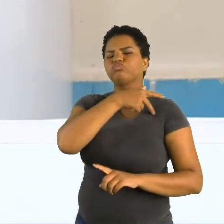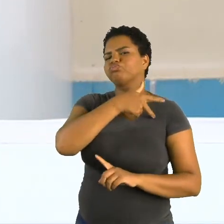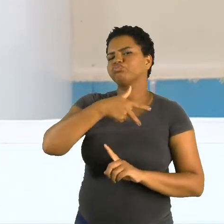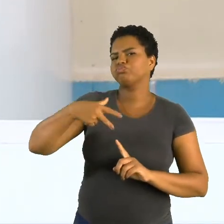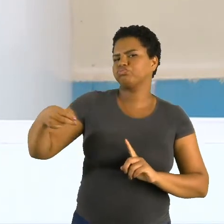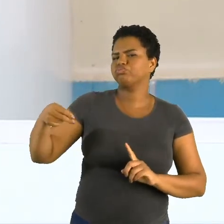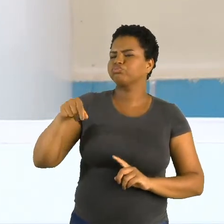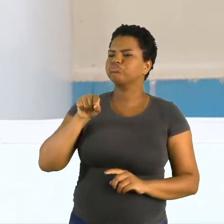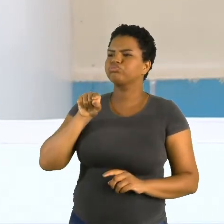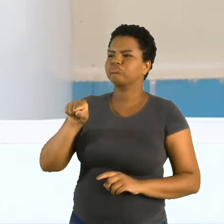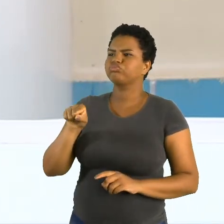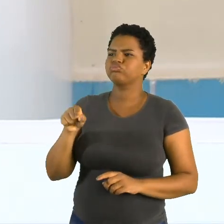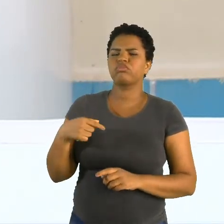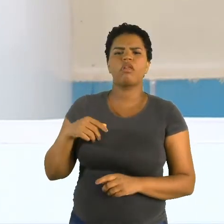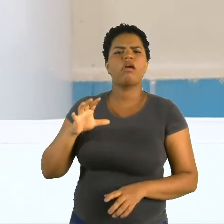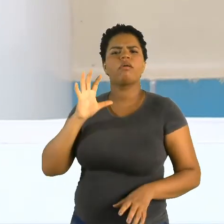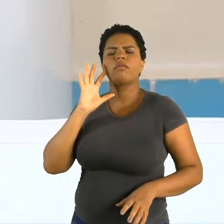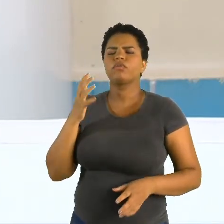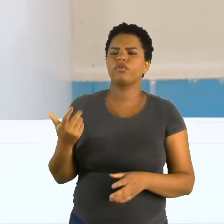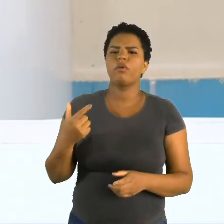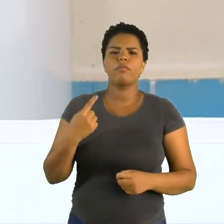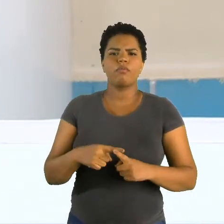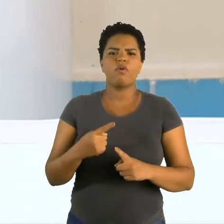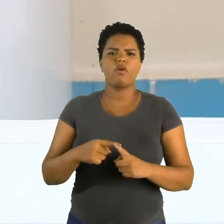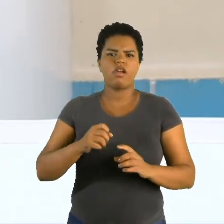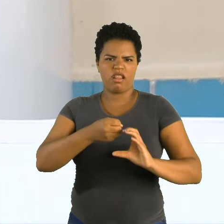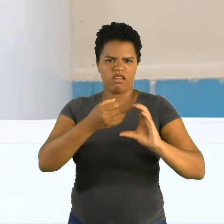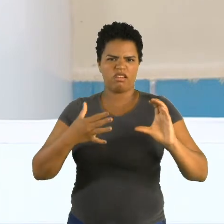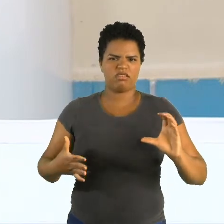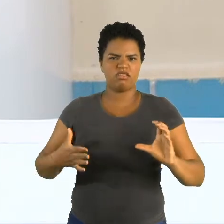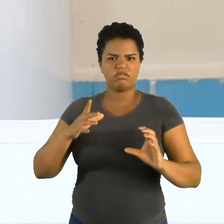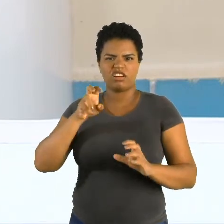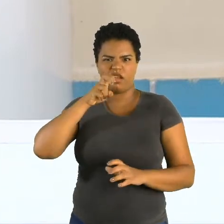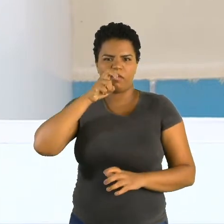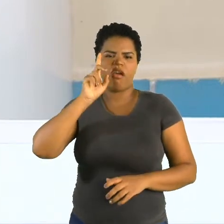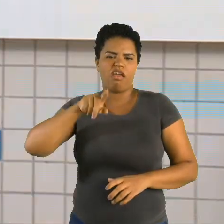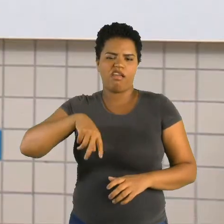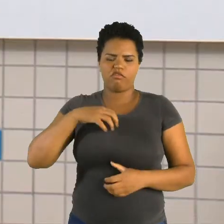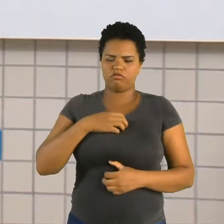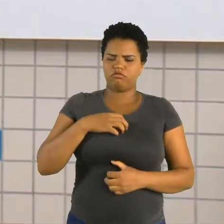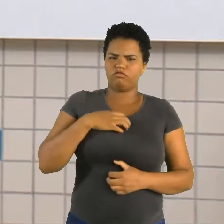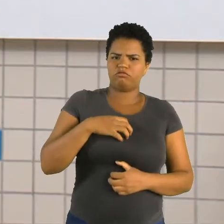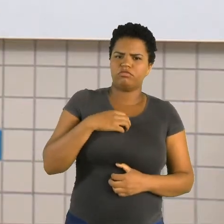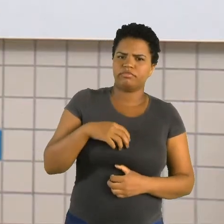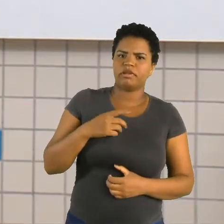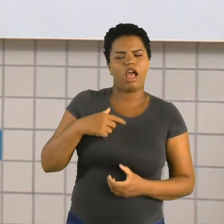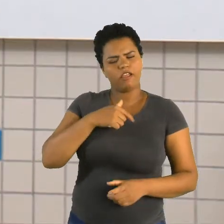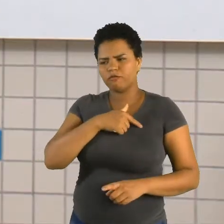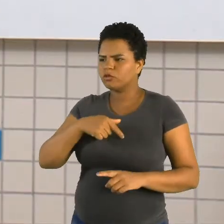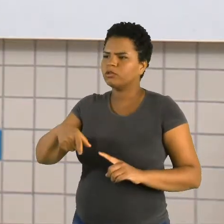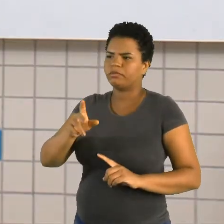Mônica, a característica dela, ela é zangada, ela logo foi tirar satisfação.